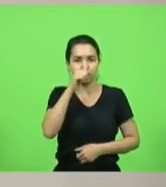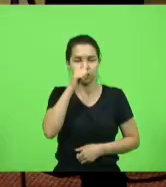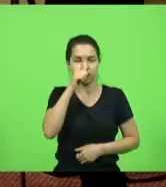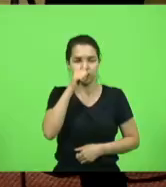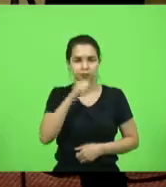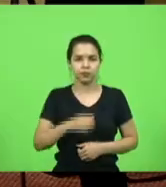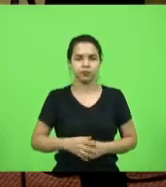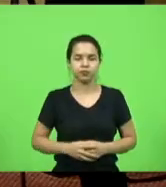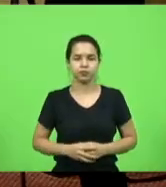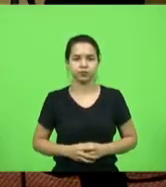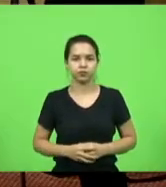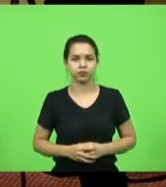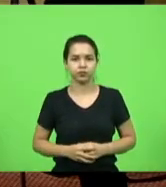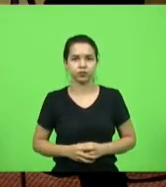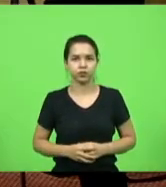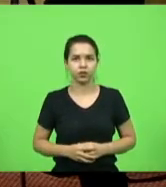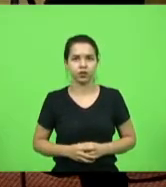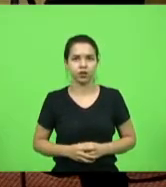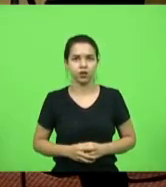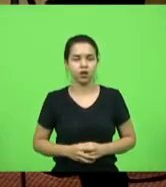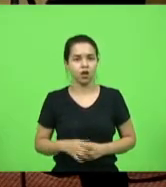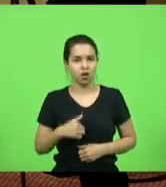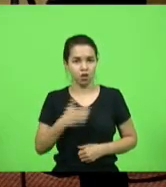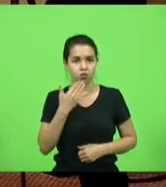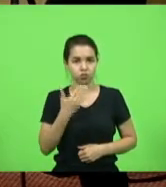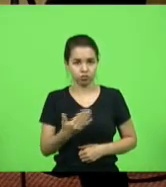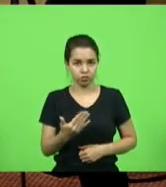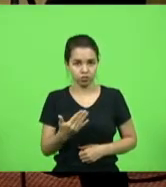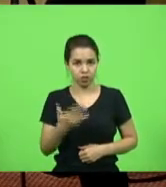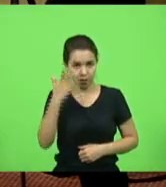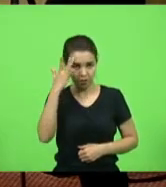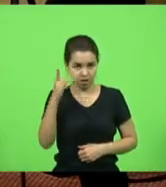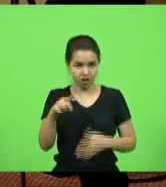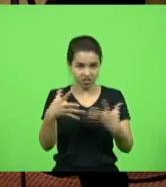deferida? O uso do plenário das 2 às 4 amanhã?